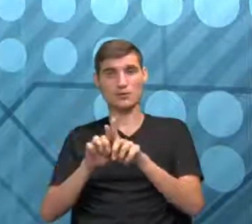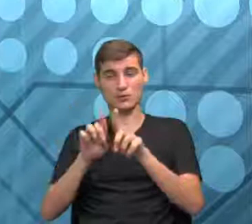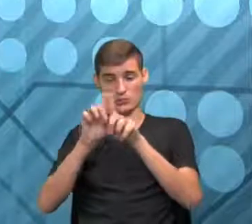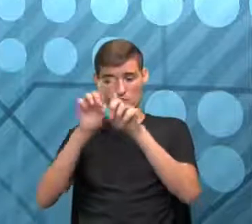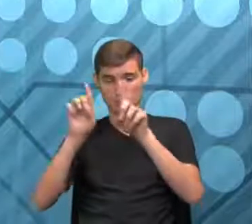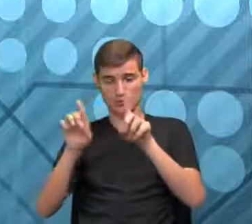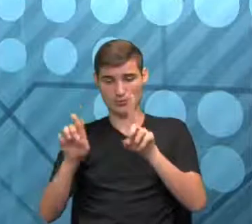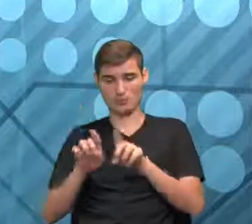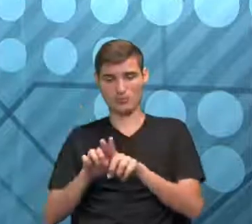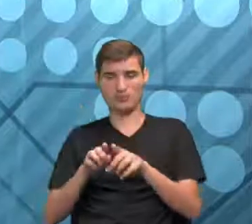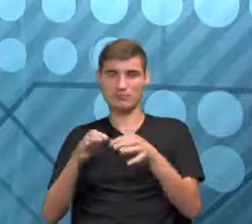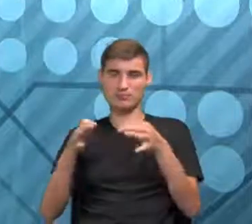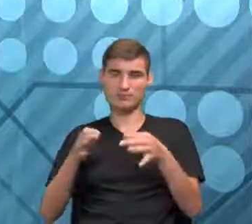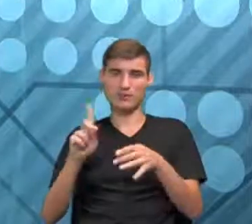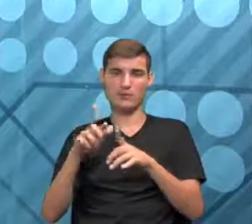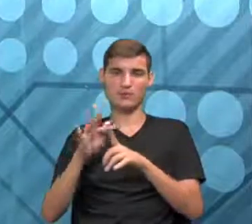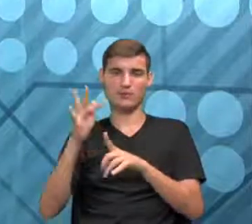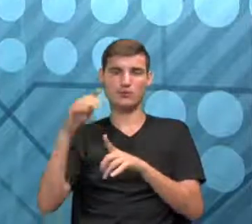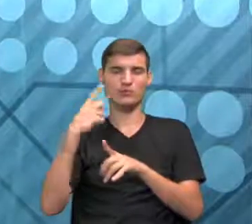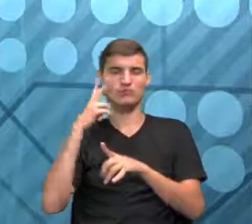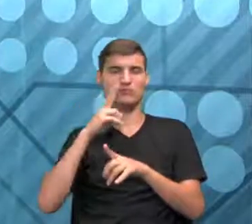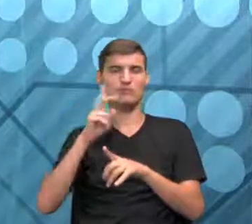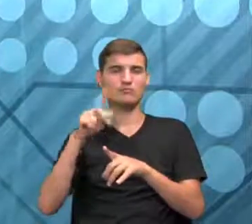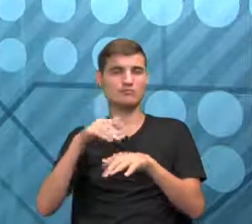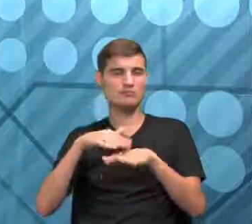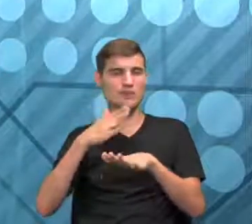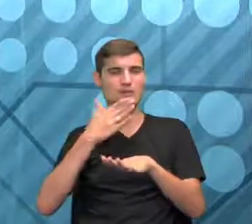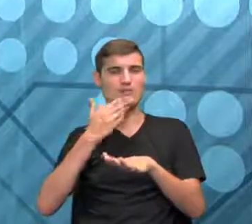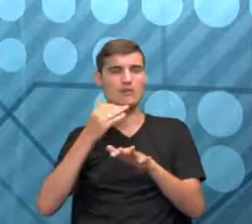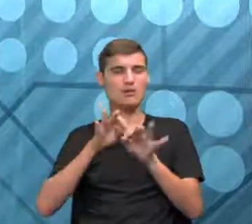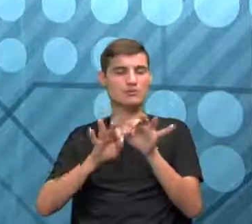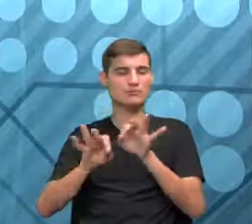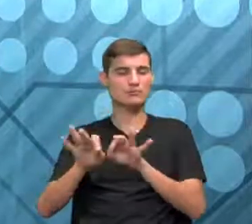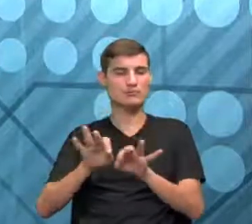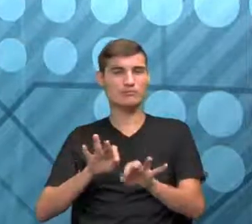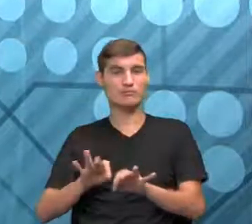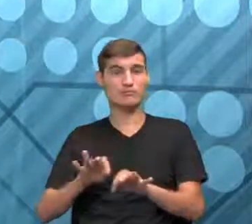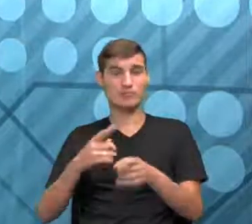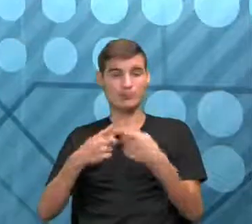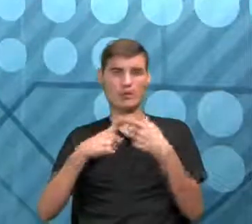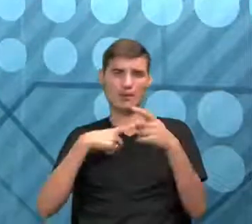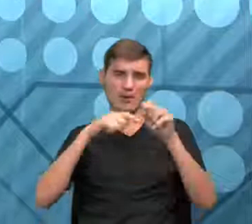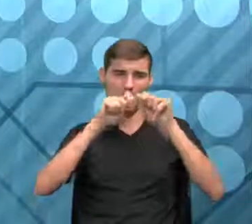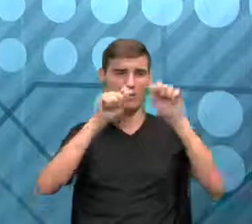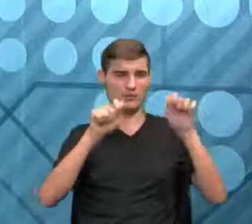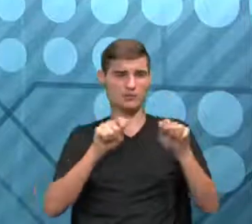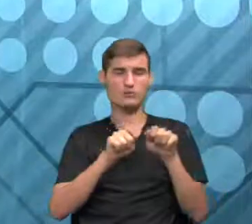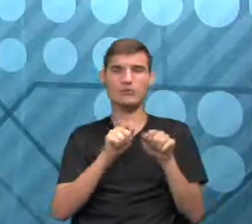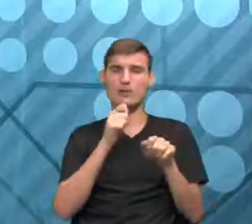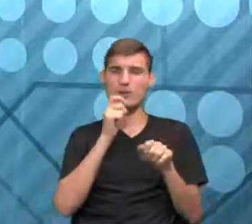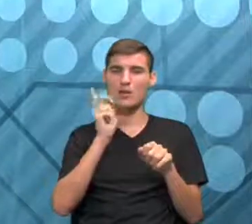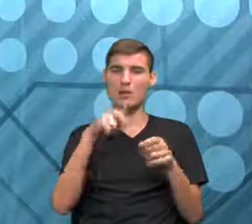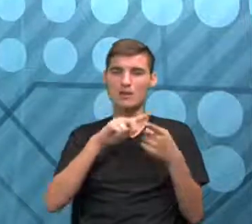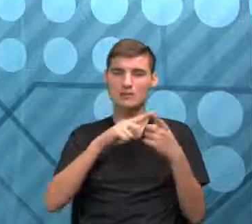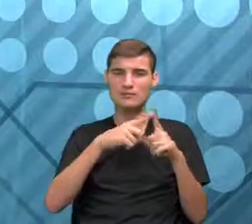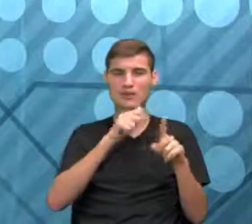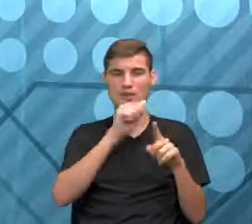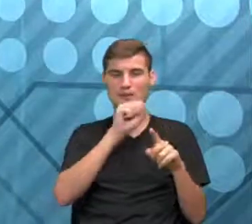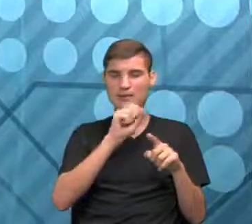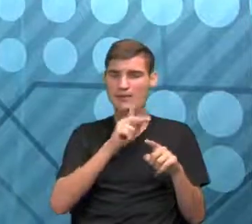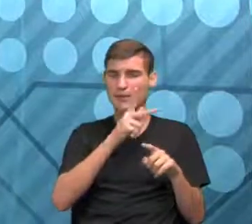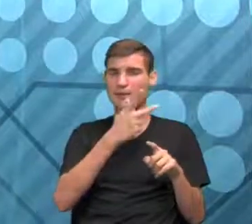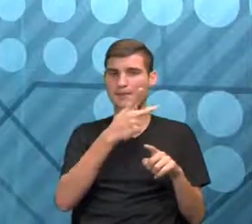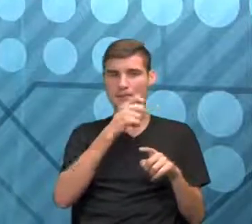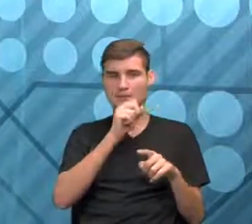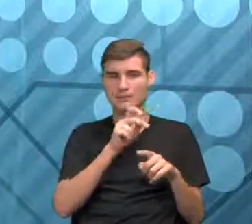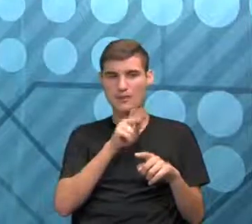digital, com certeza, é o futuro porque a gente consegue manipular muito mais facilmente. Tem modulações analógicas que são combinação de ASK,